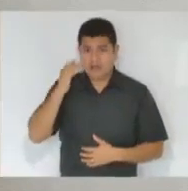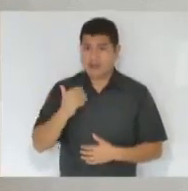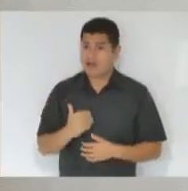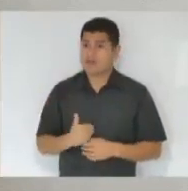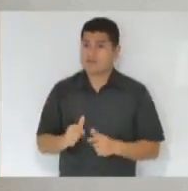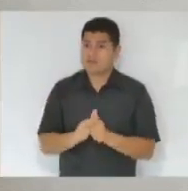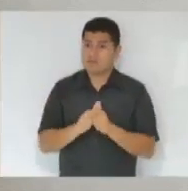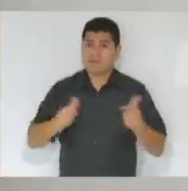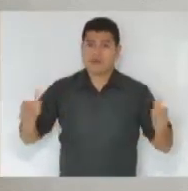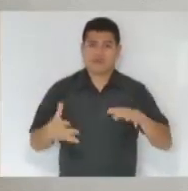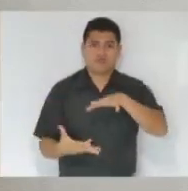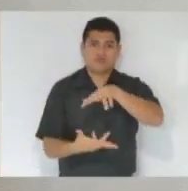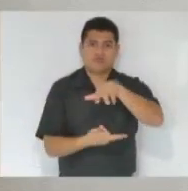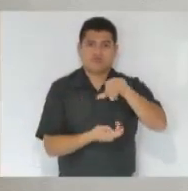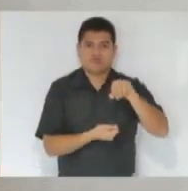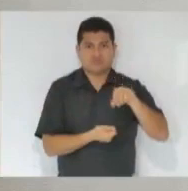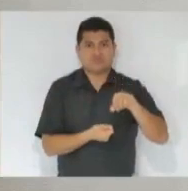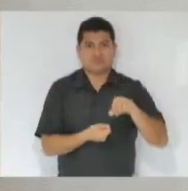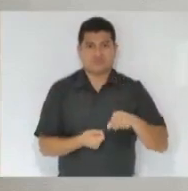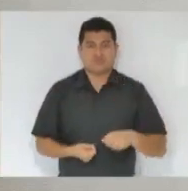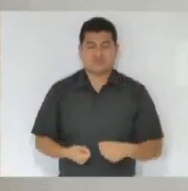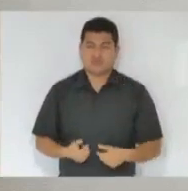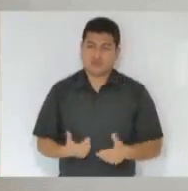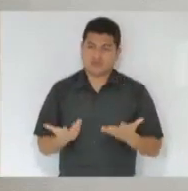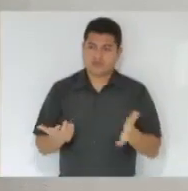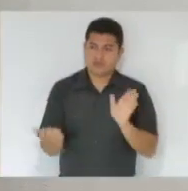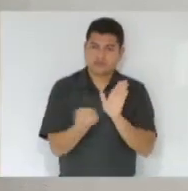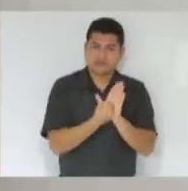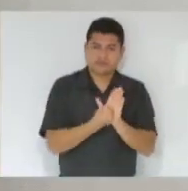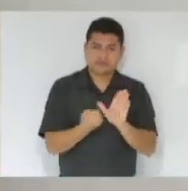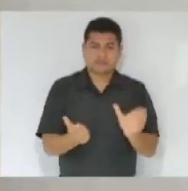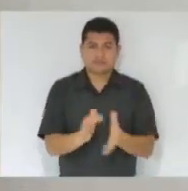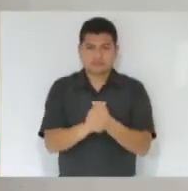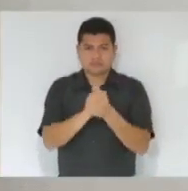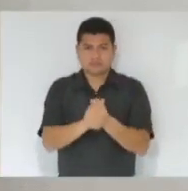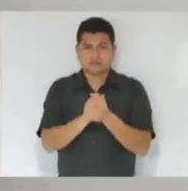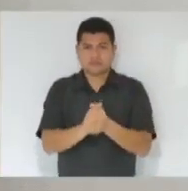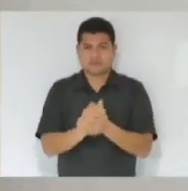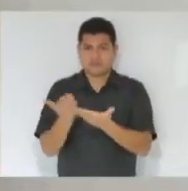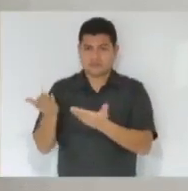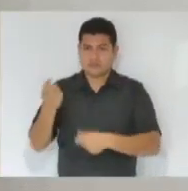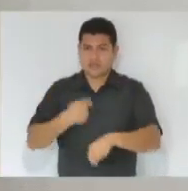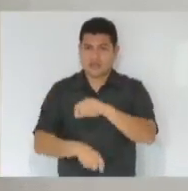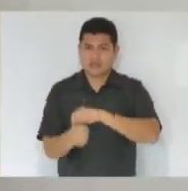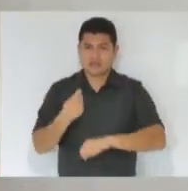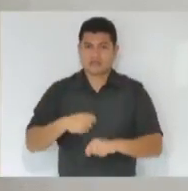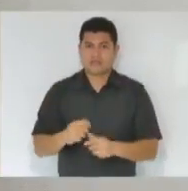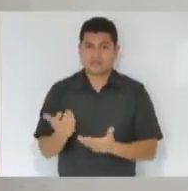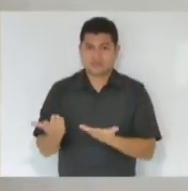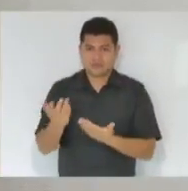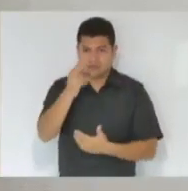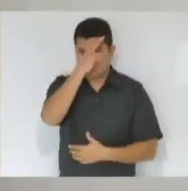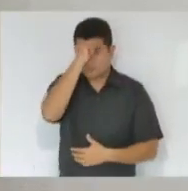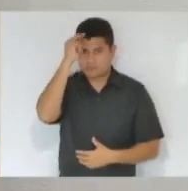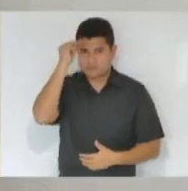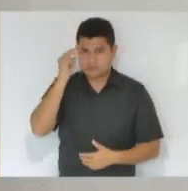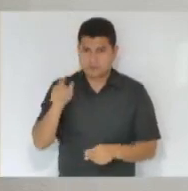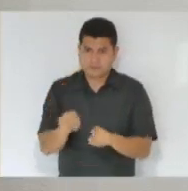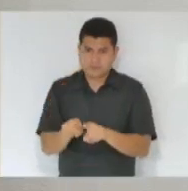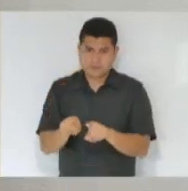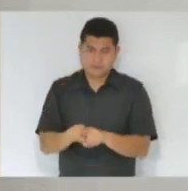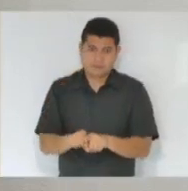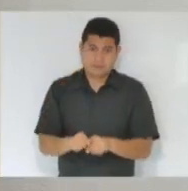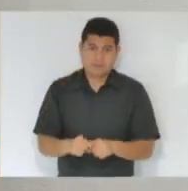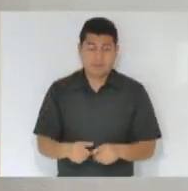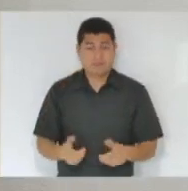mundo, né? E deixar esse registro e cumprimentar a administração municipal. Eu não podia deixar hoje